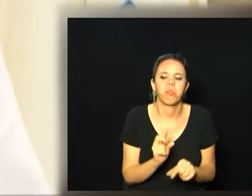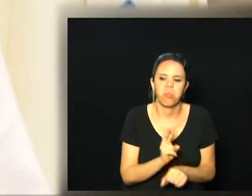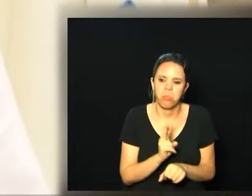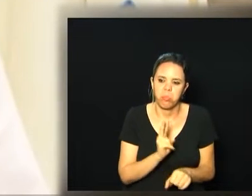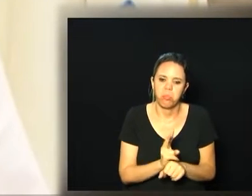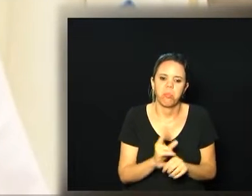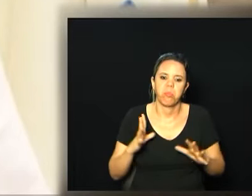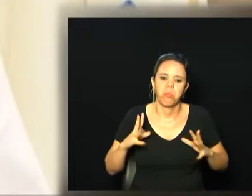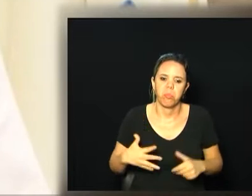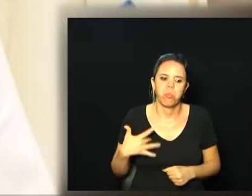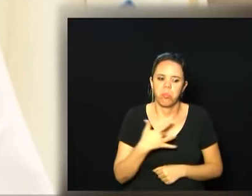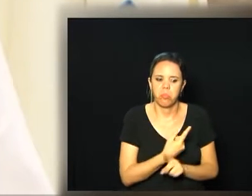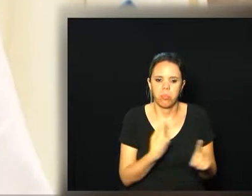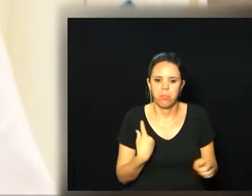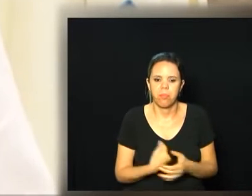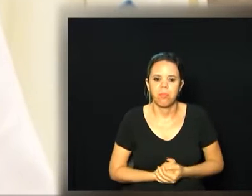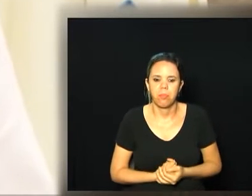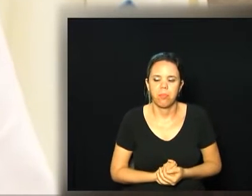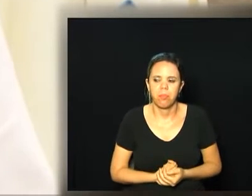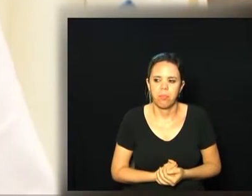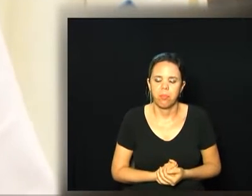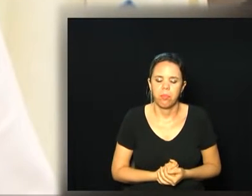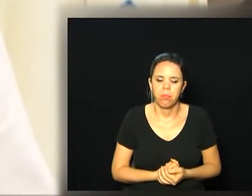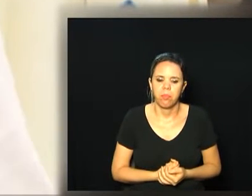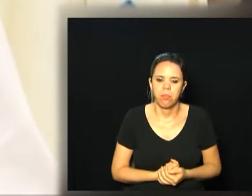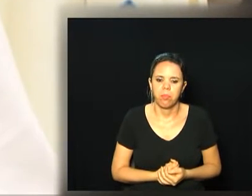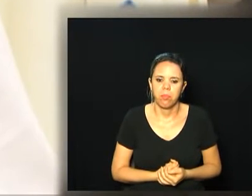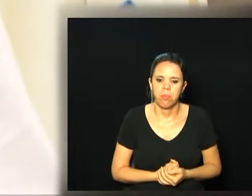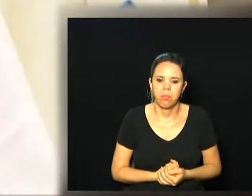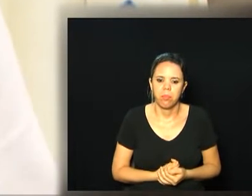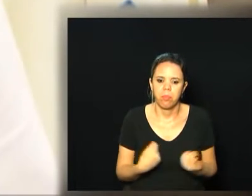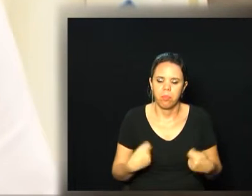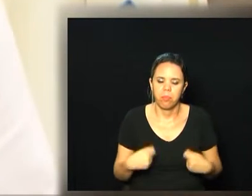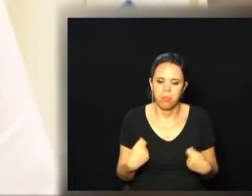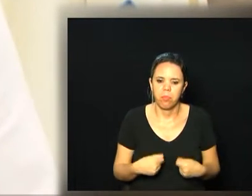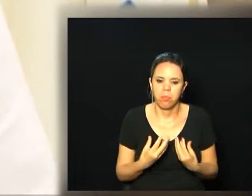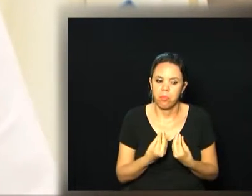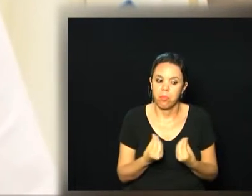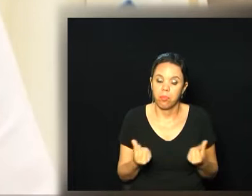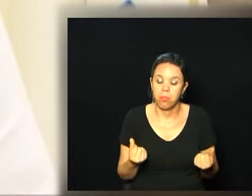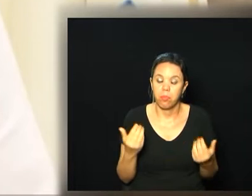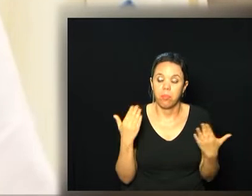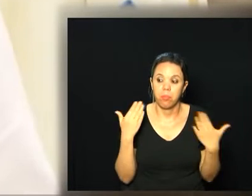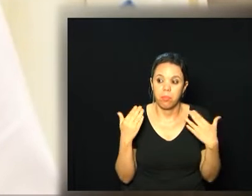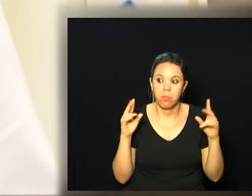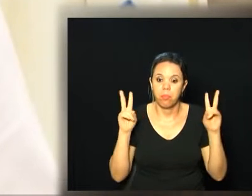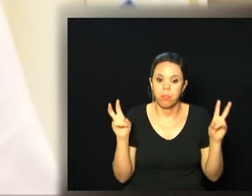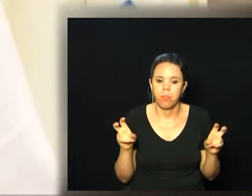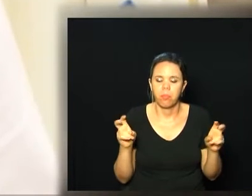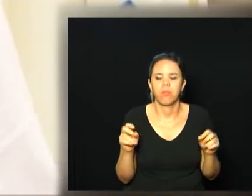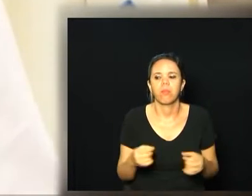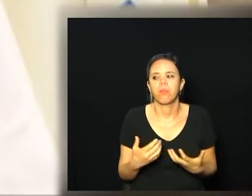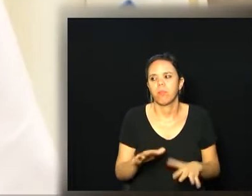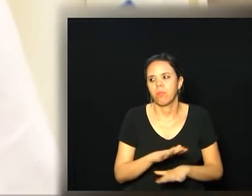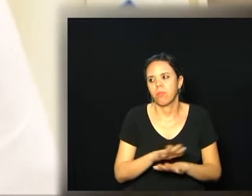as medidas de segurança. Por isso, é necessário ter essa sensibilidade a debater o tema e não